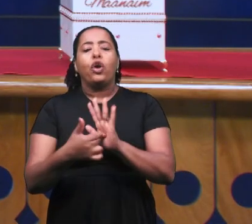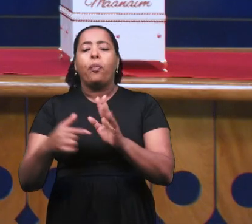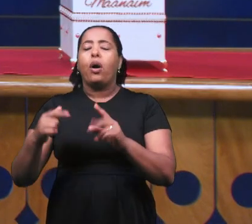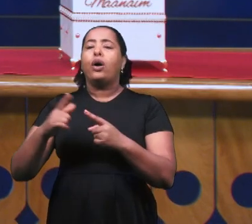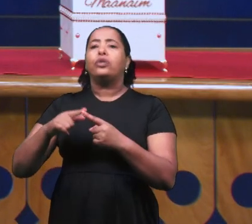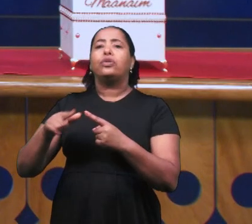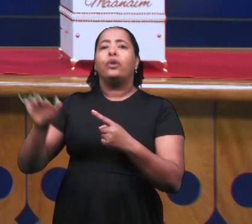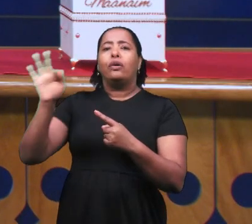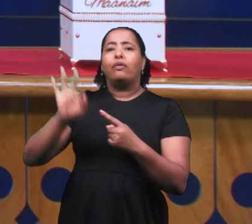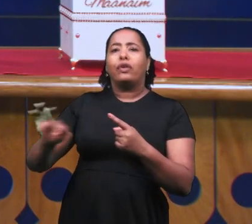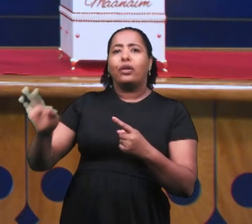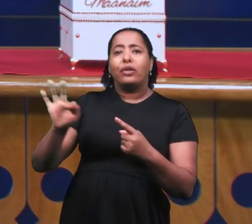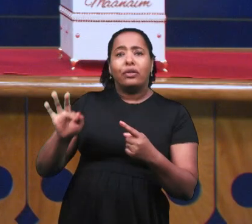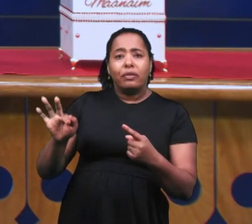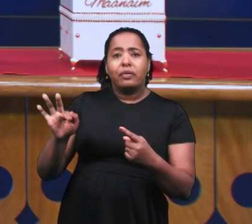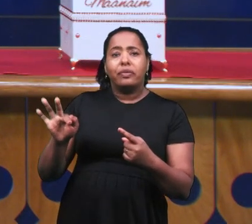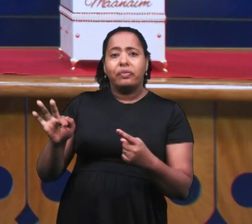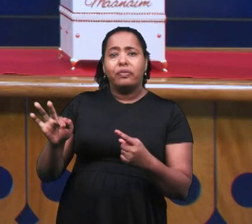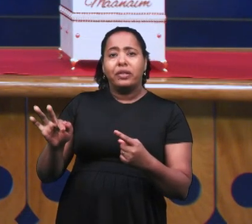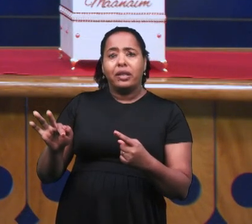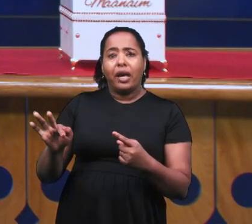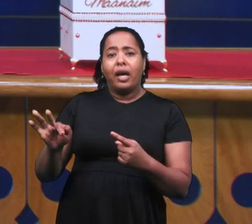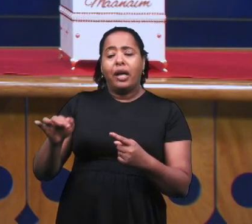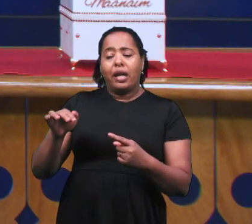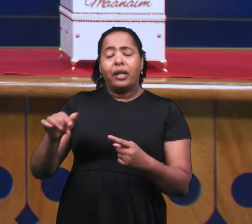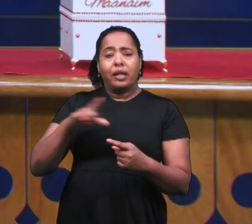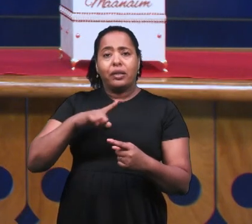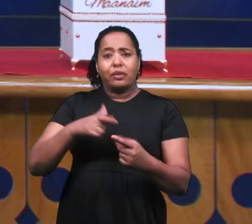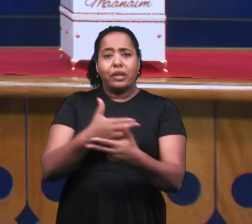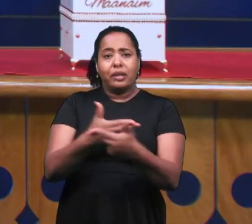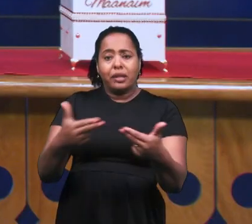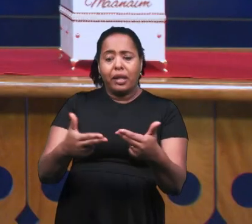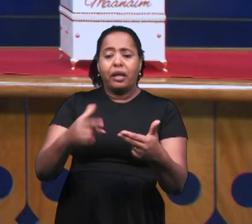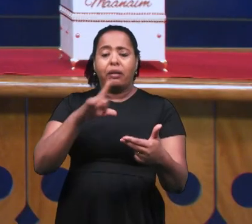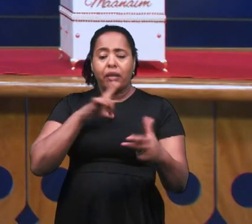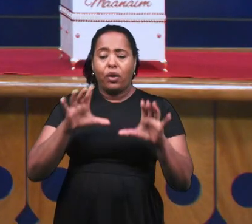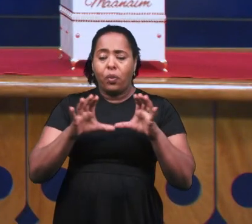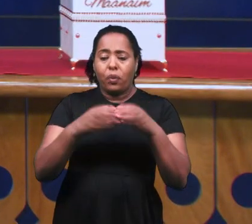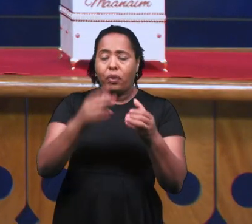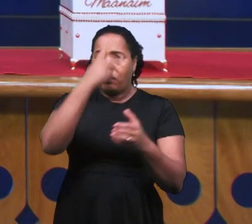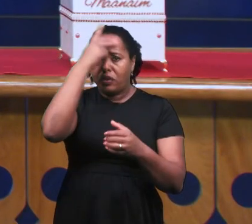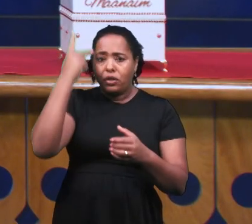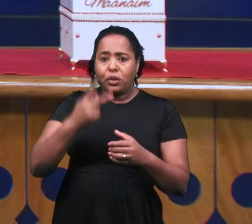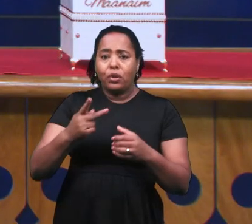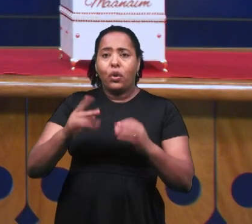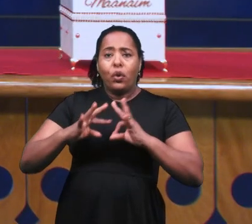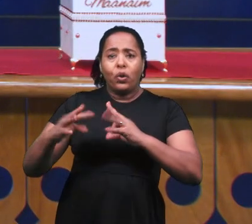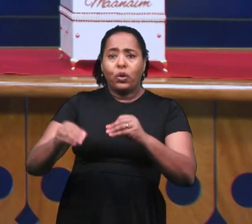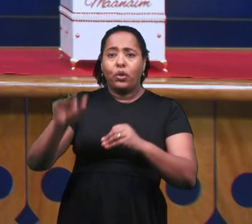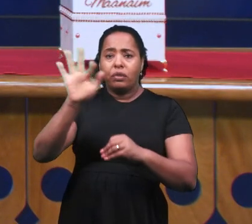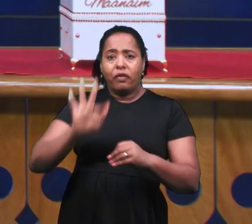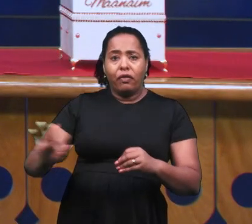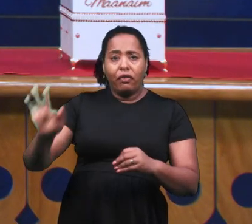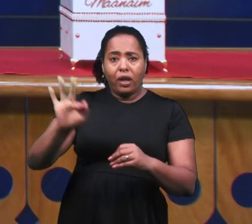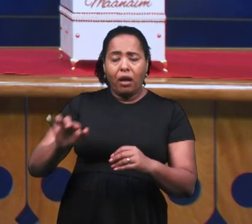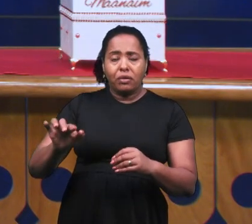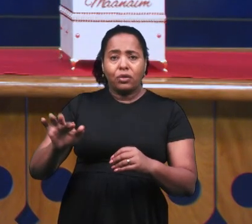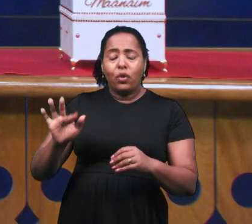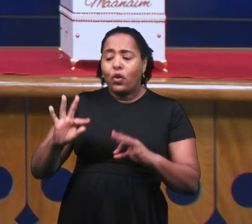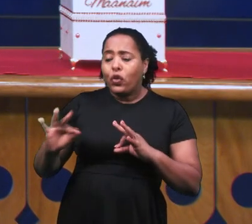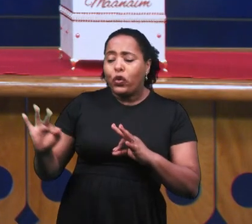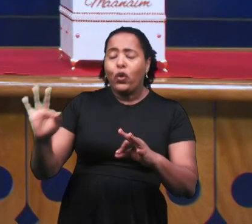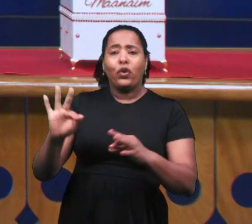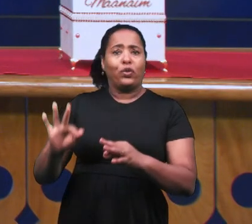filosofia, é da existência. Então, tem um grupo de pessoas aqui, todos são filósofos. Aqui, todos são